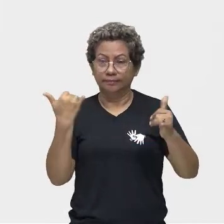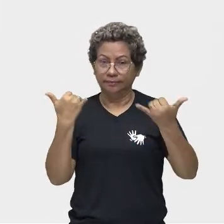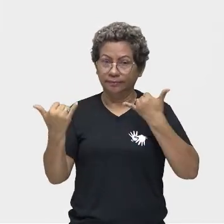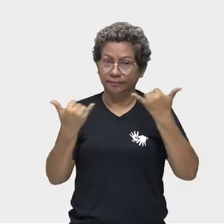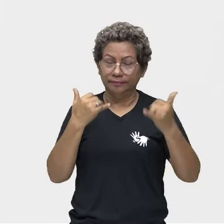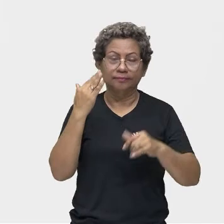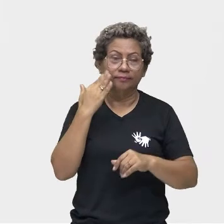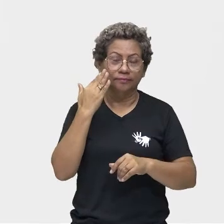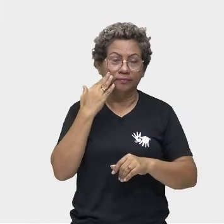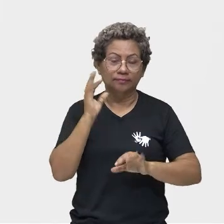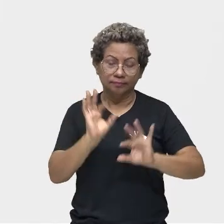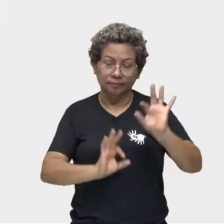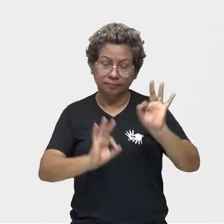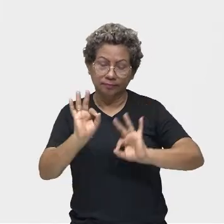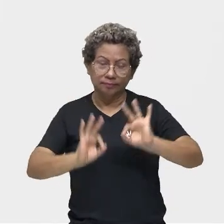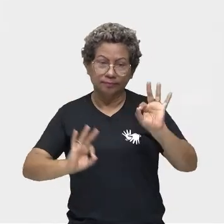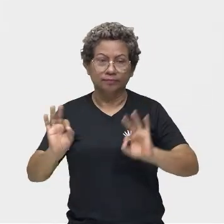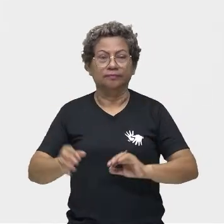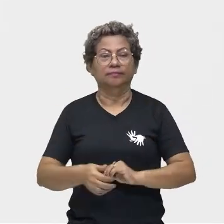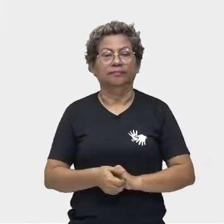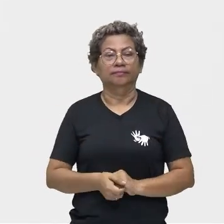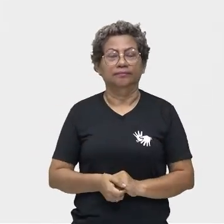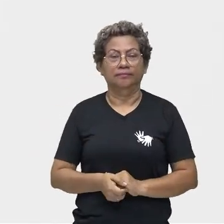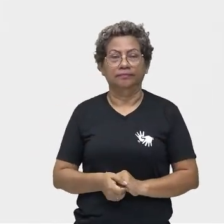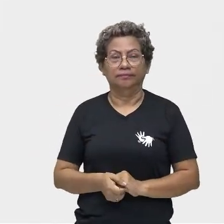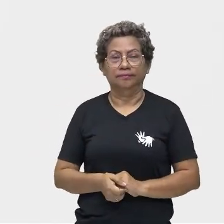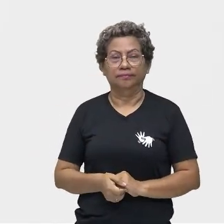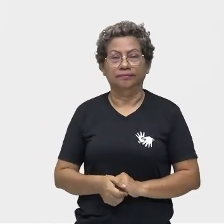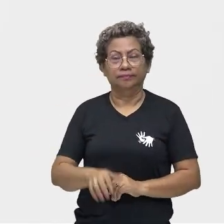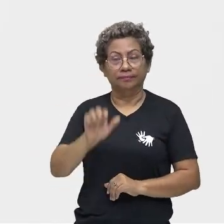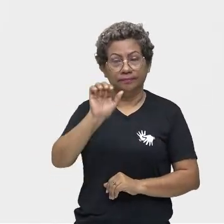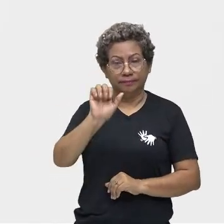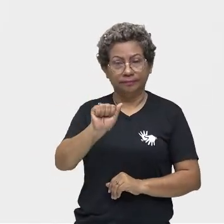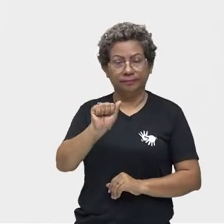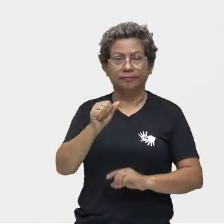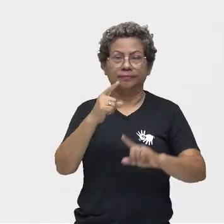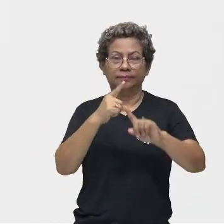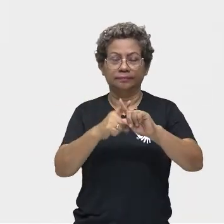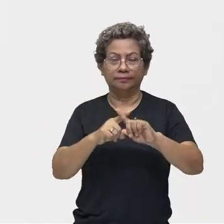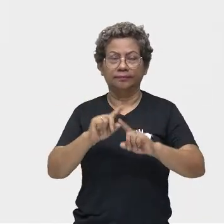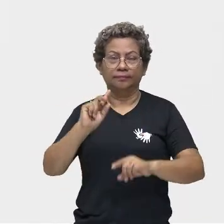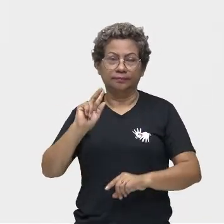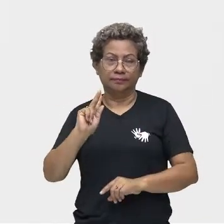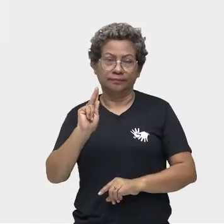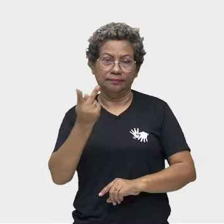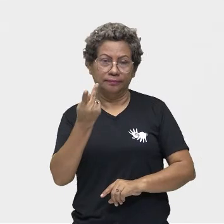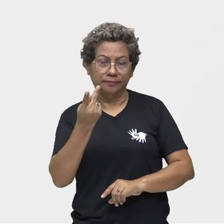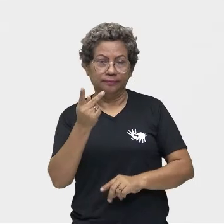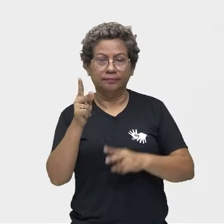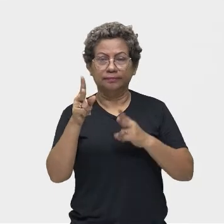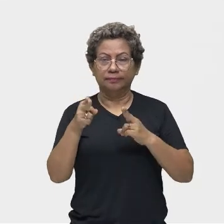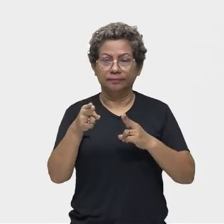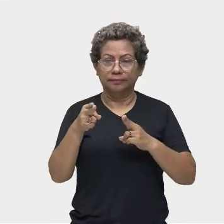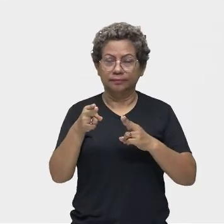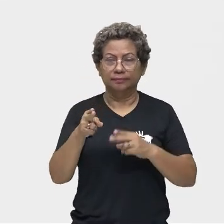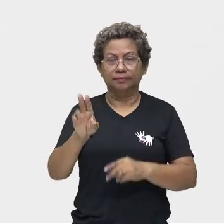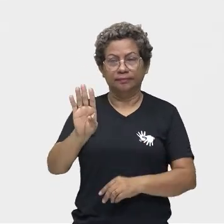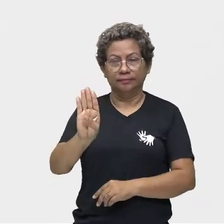altura. Uma que diz que A vezes H é igual a